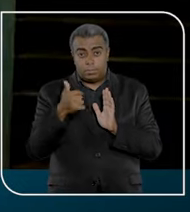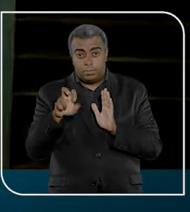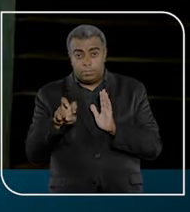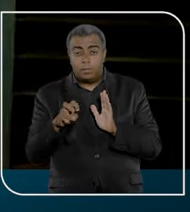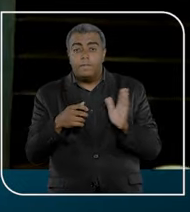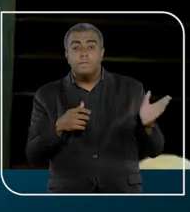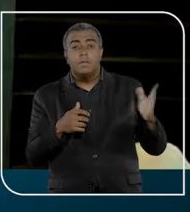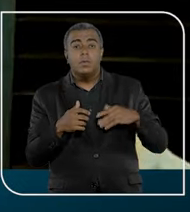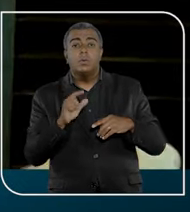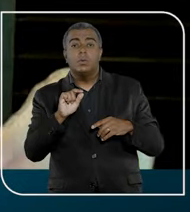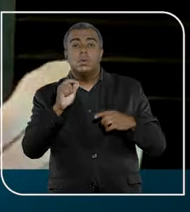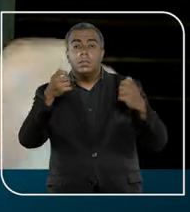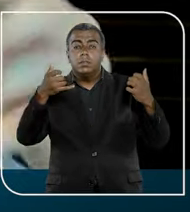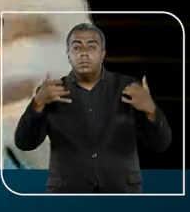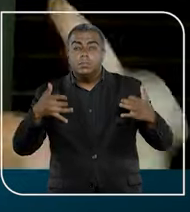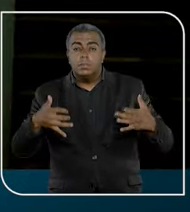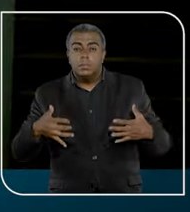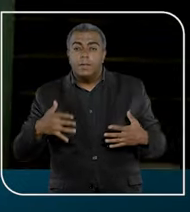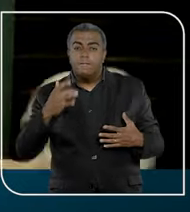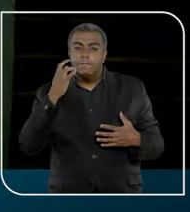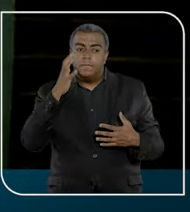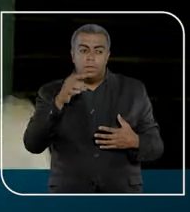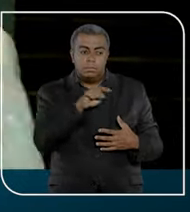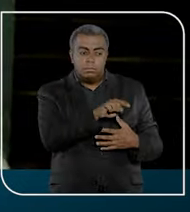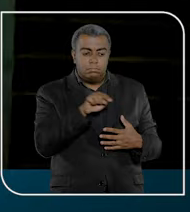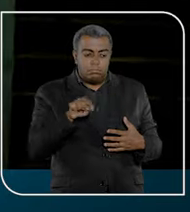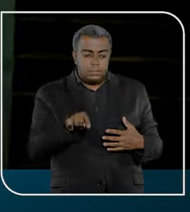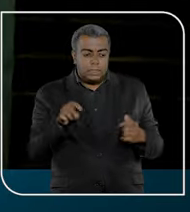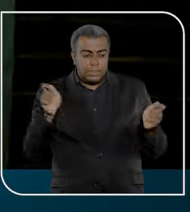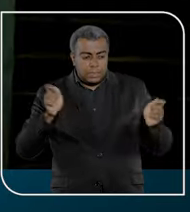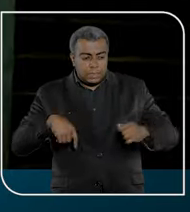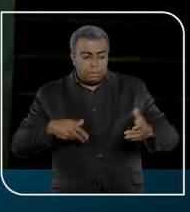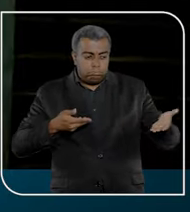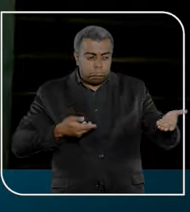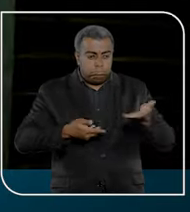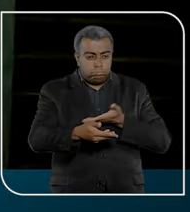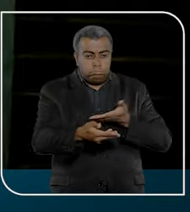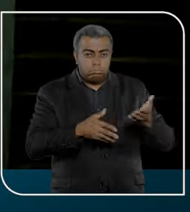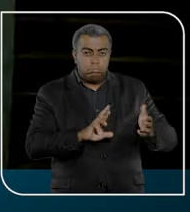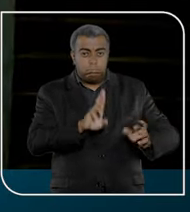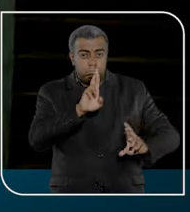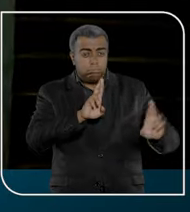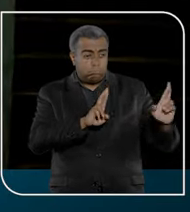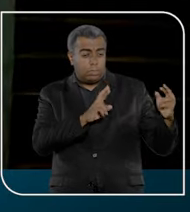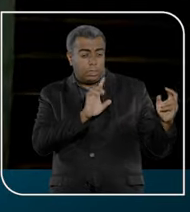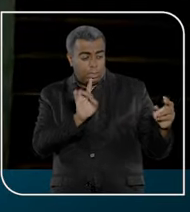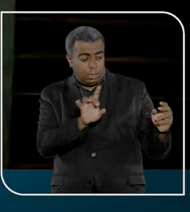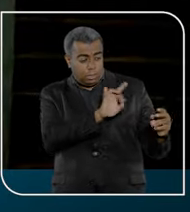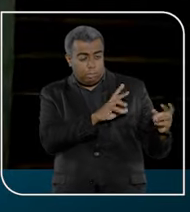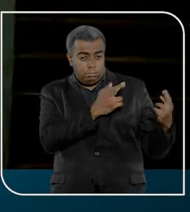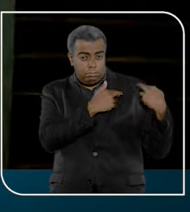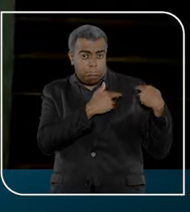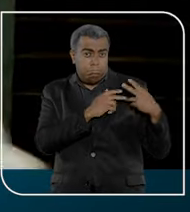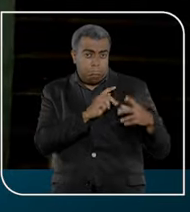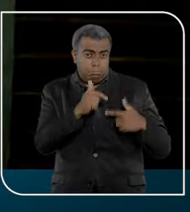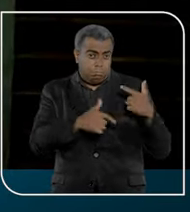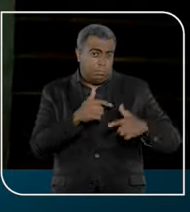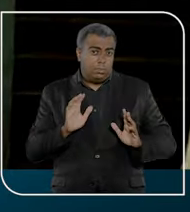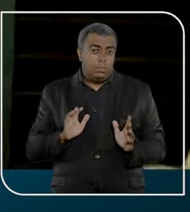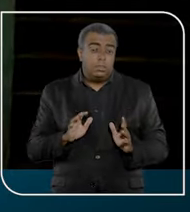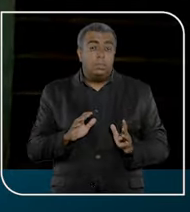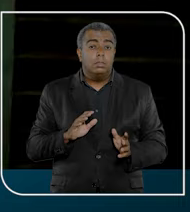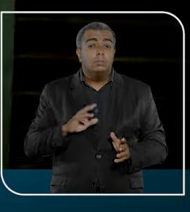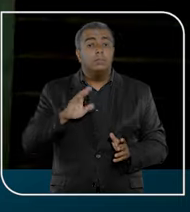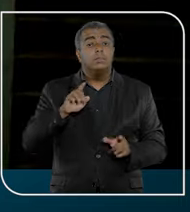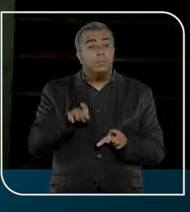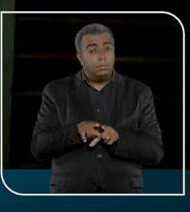uma onda de tornar as partes responsáveis pelo direito que está sendo discutido em juízo,